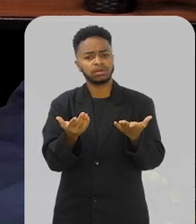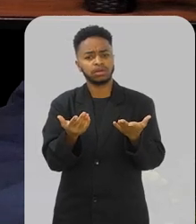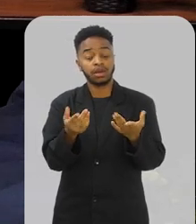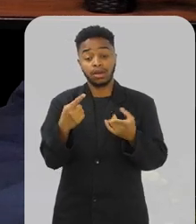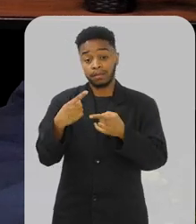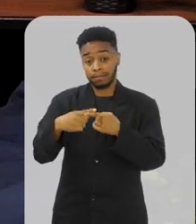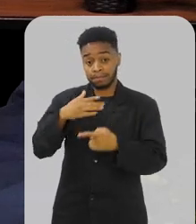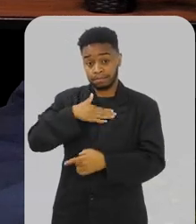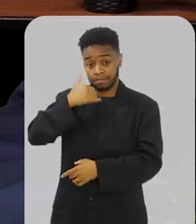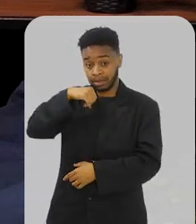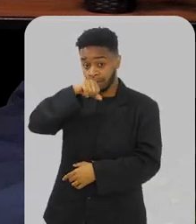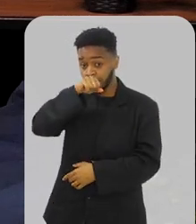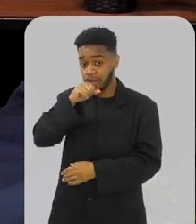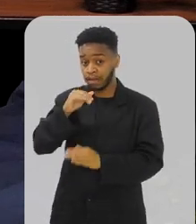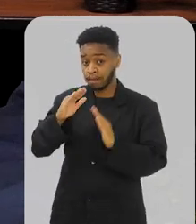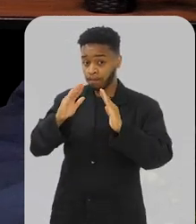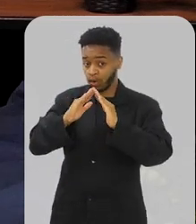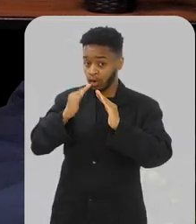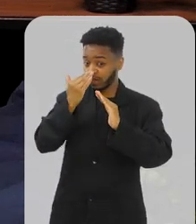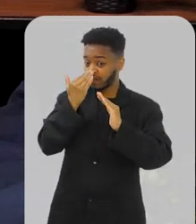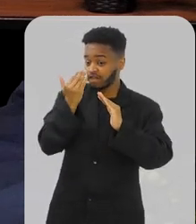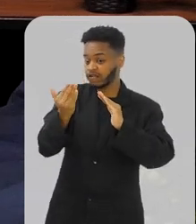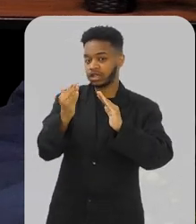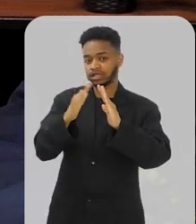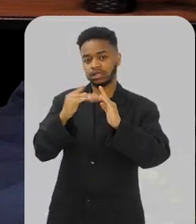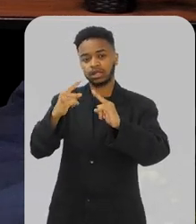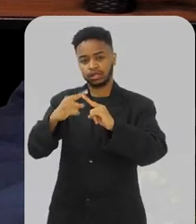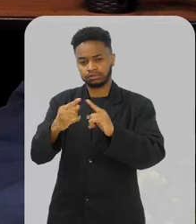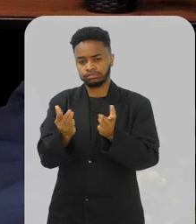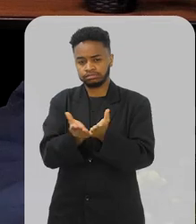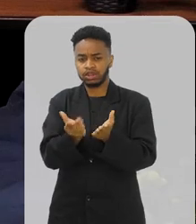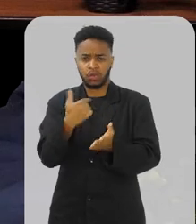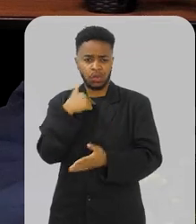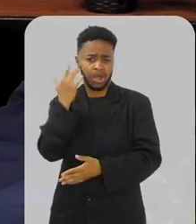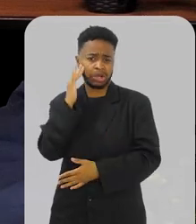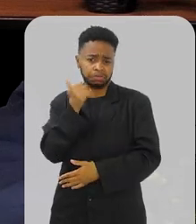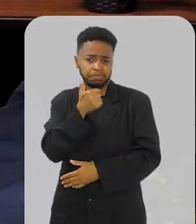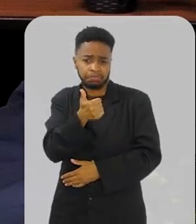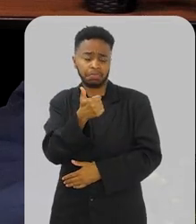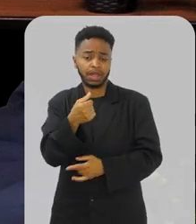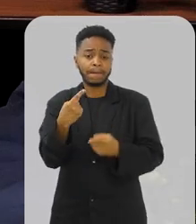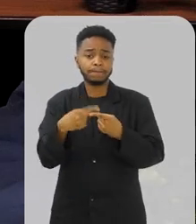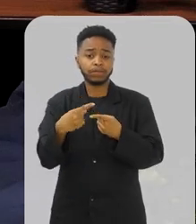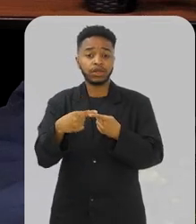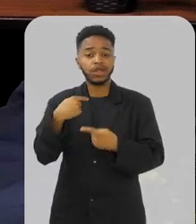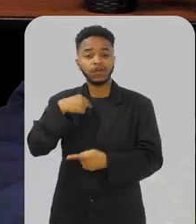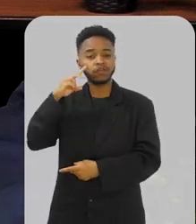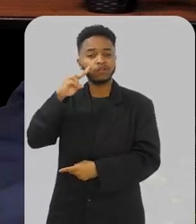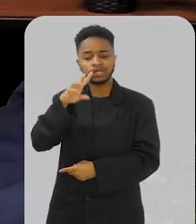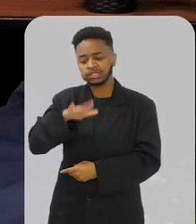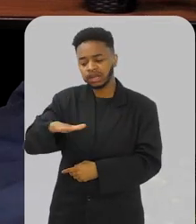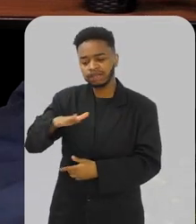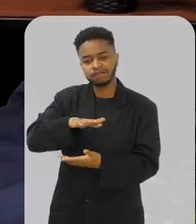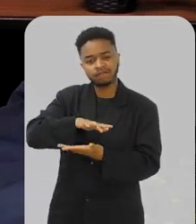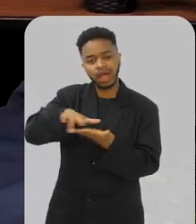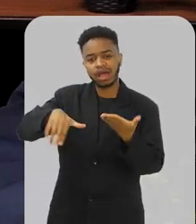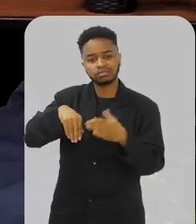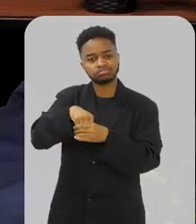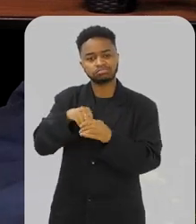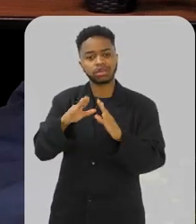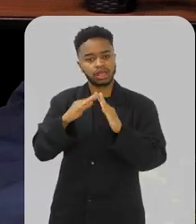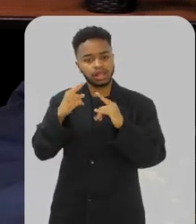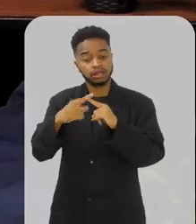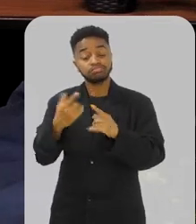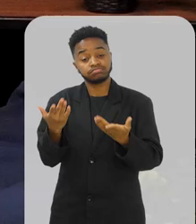A minha mãe mora em frente à igreja evangélica. Eu acho até bem simpático, porque eu vejo muita criança dentro da igreja. E